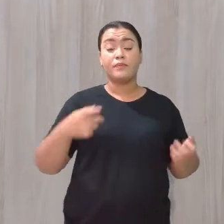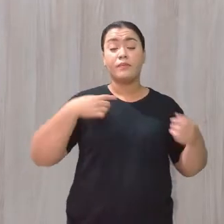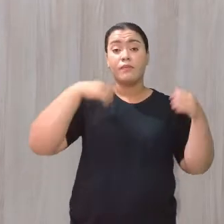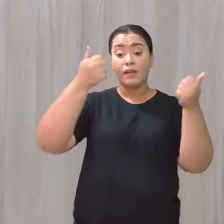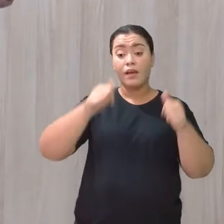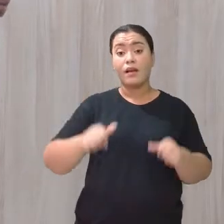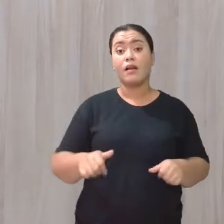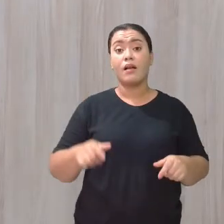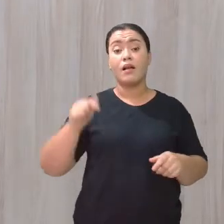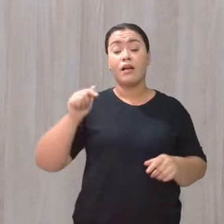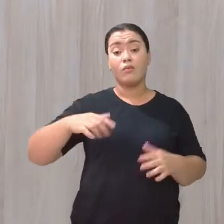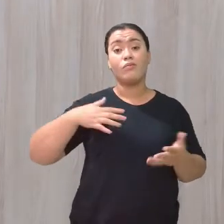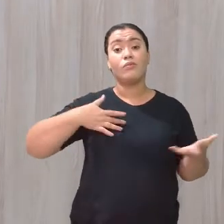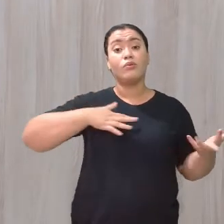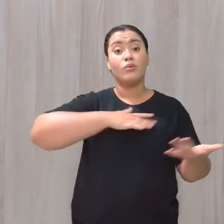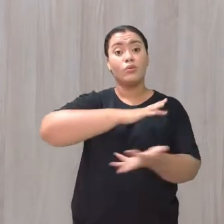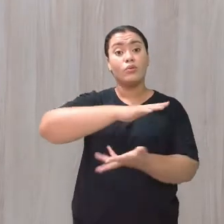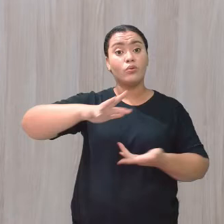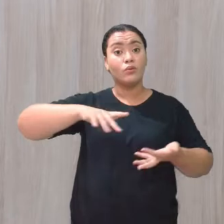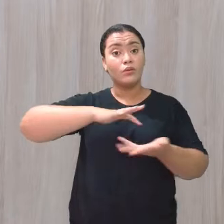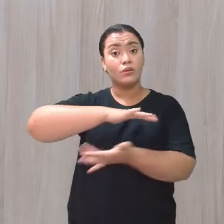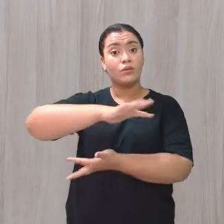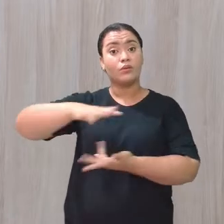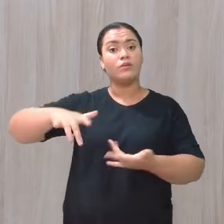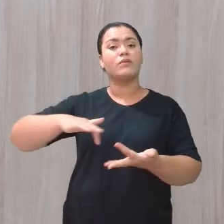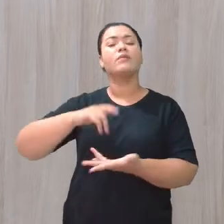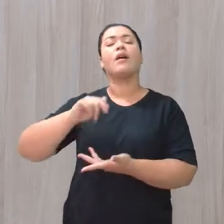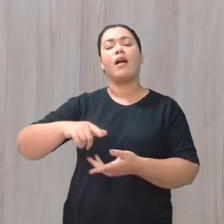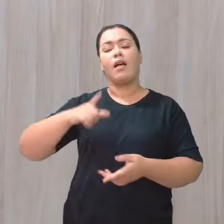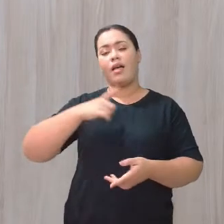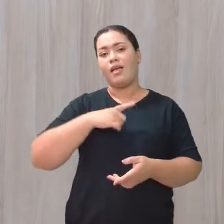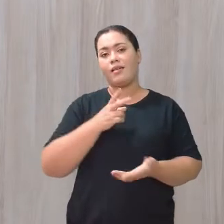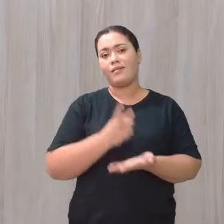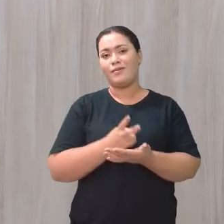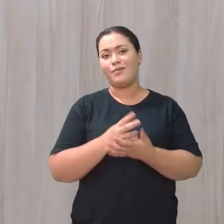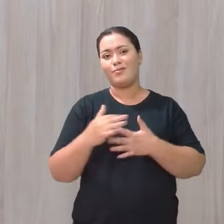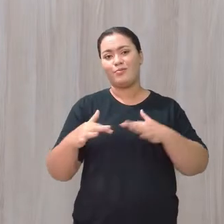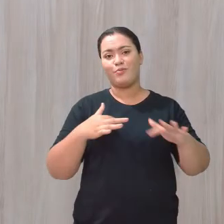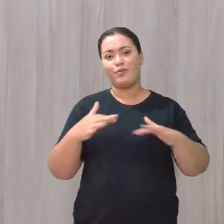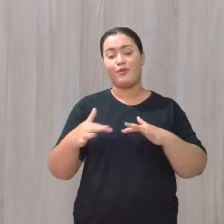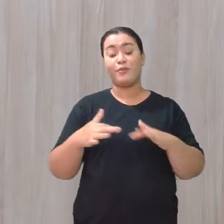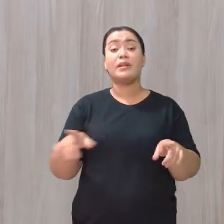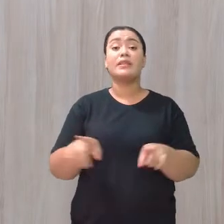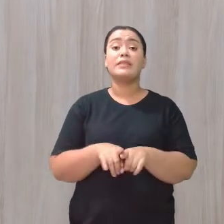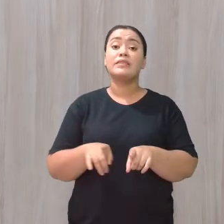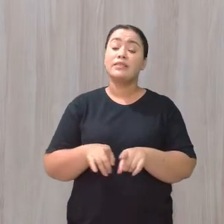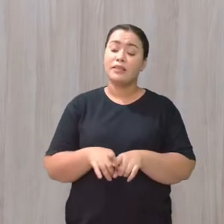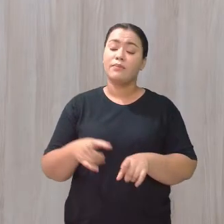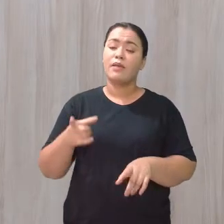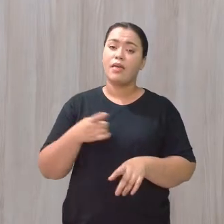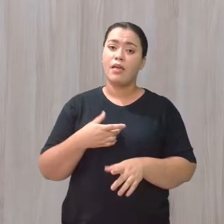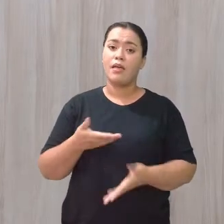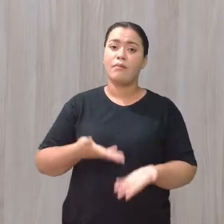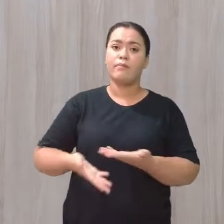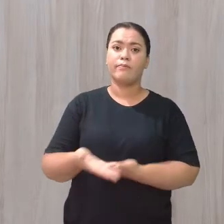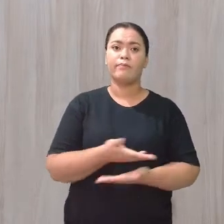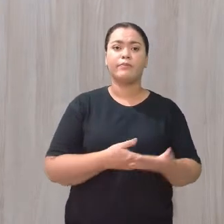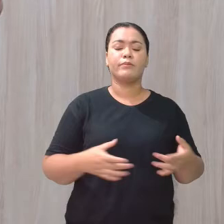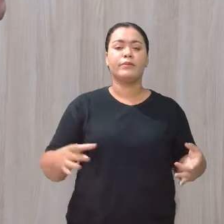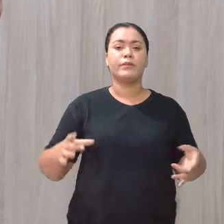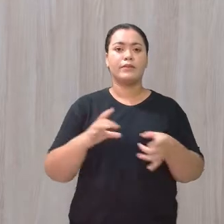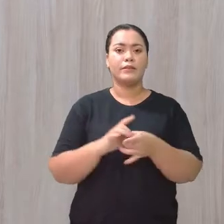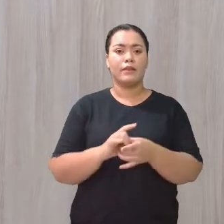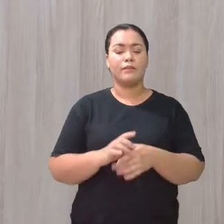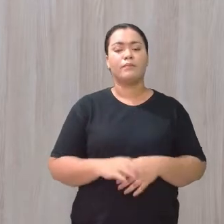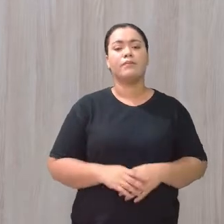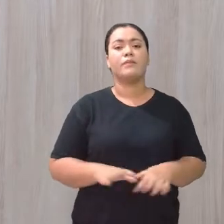analisarmos o nosso universo, ele trabalha em constante movimento e também tem uma interação uns com os outros, né? Então,